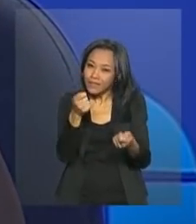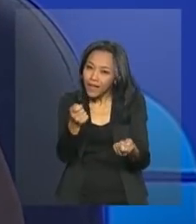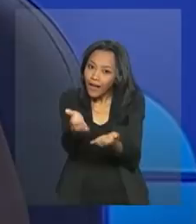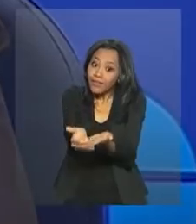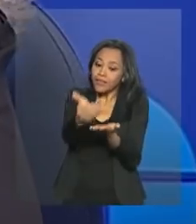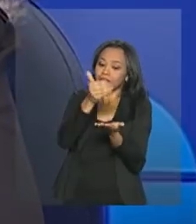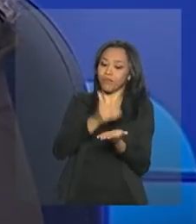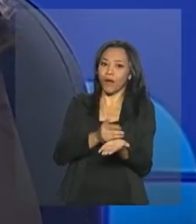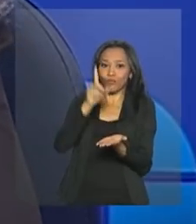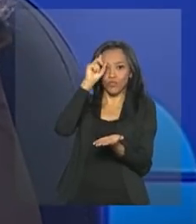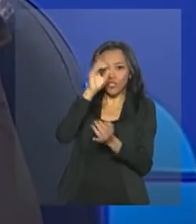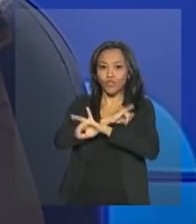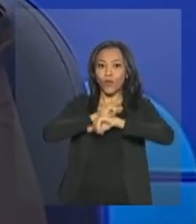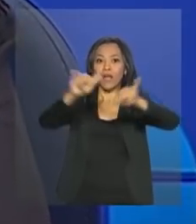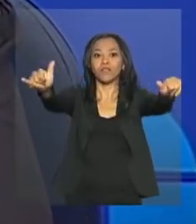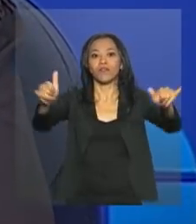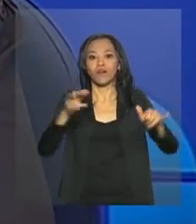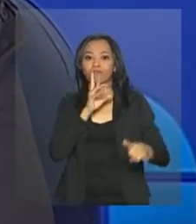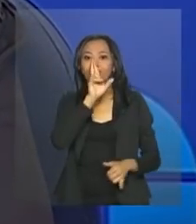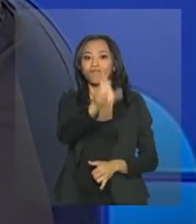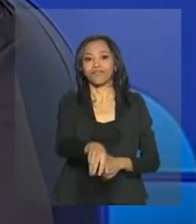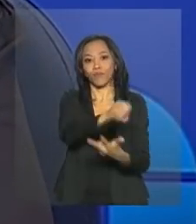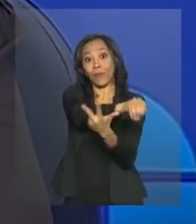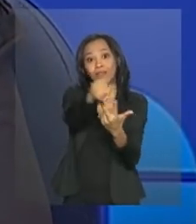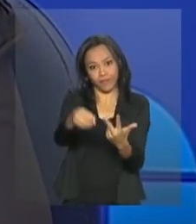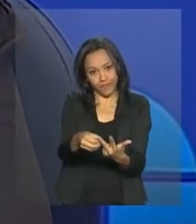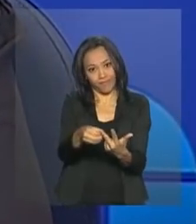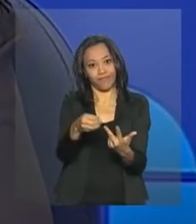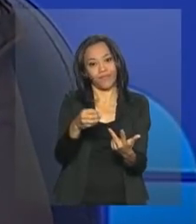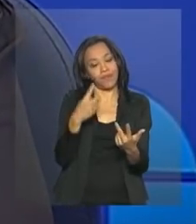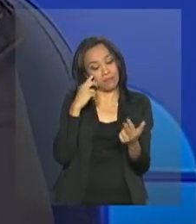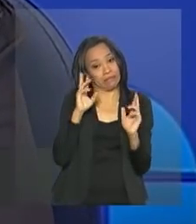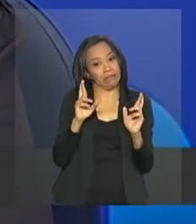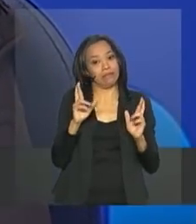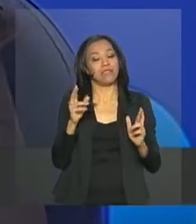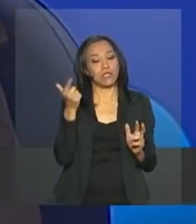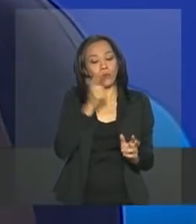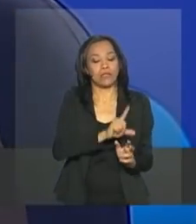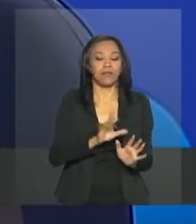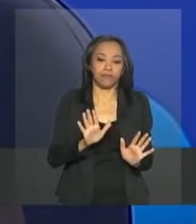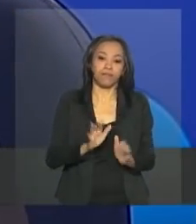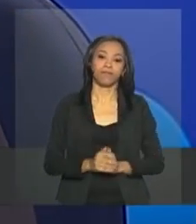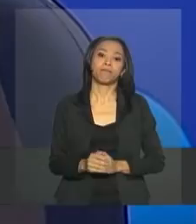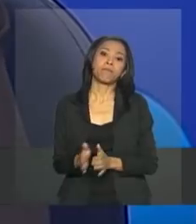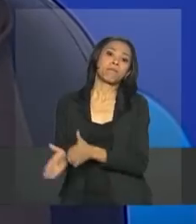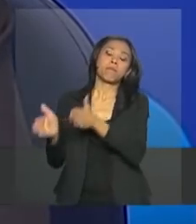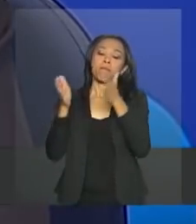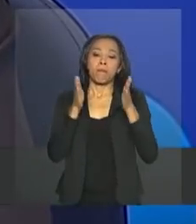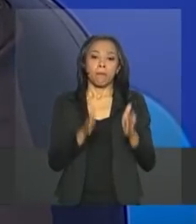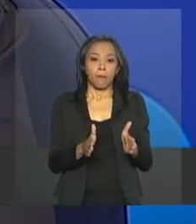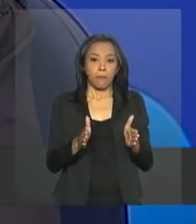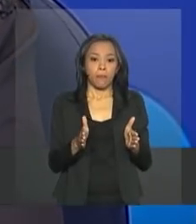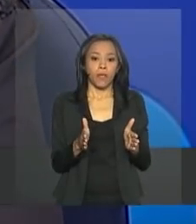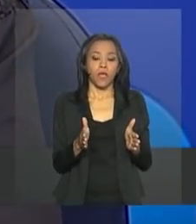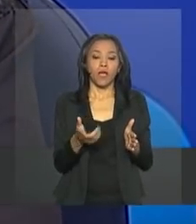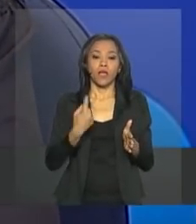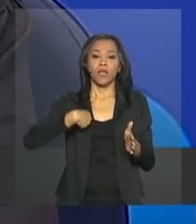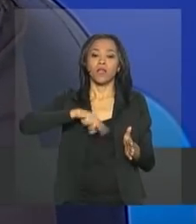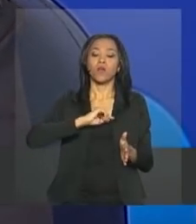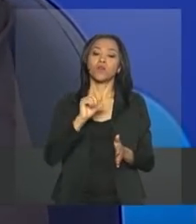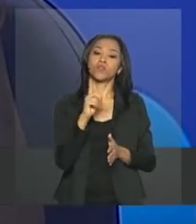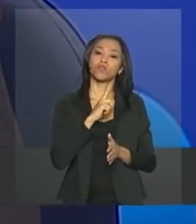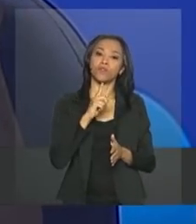passado vamos ver se conseguimos esse feito novamente esse ano não é bom nós temos 11